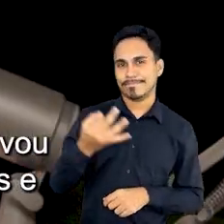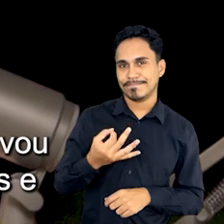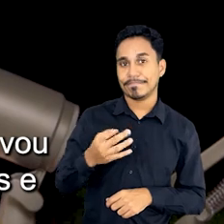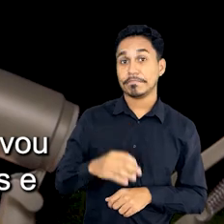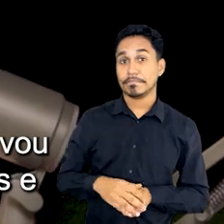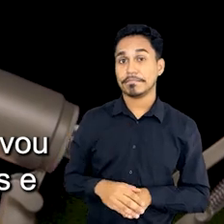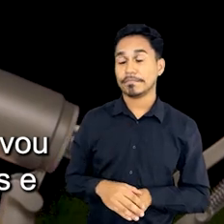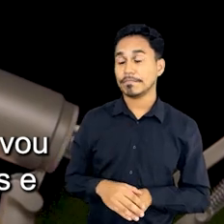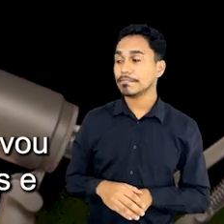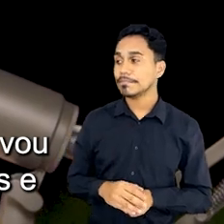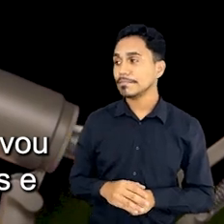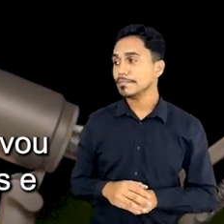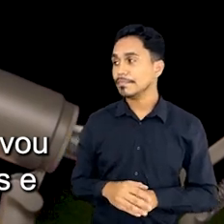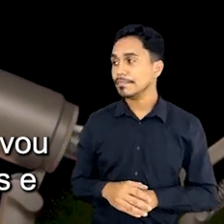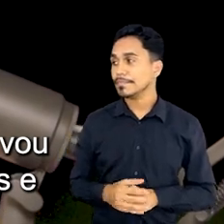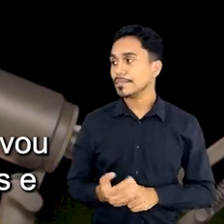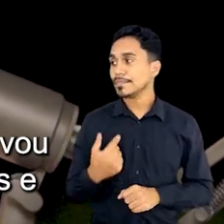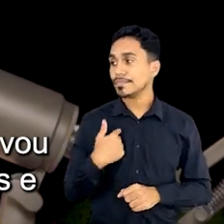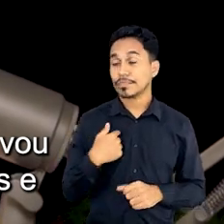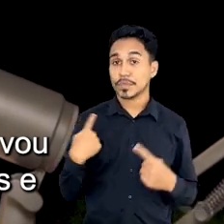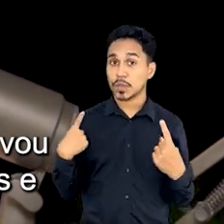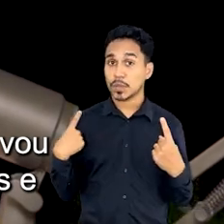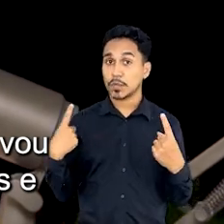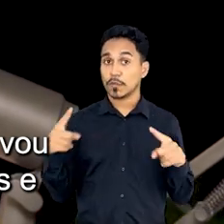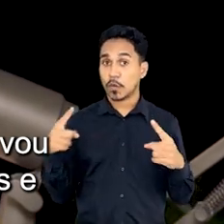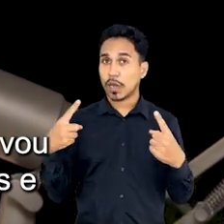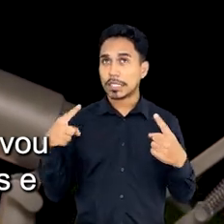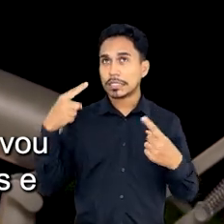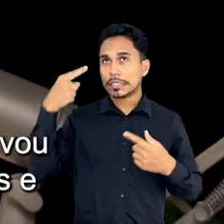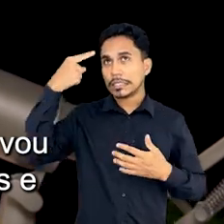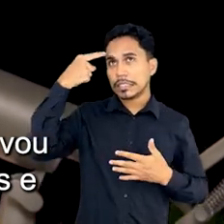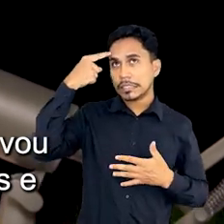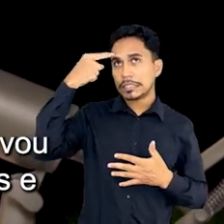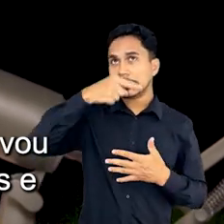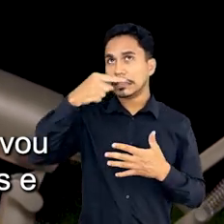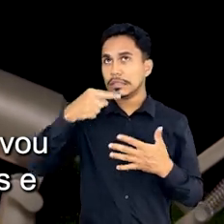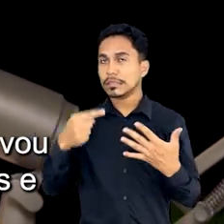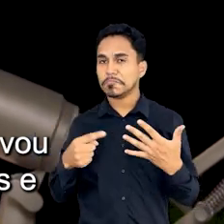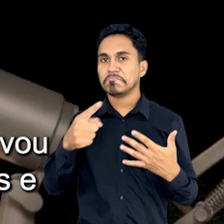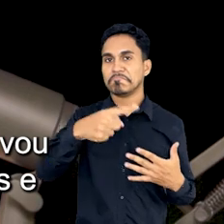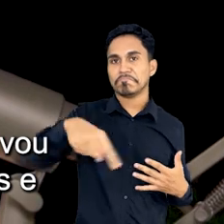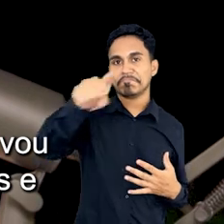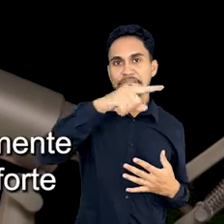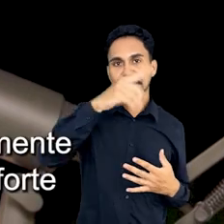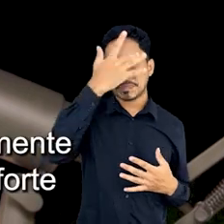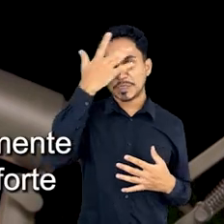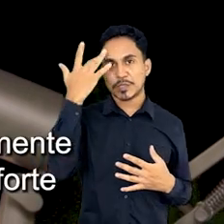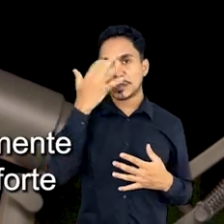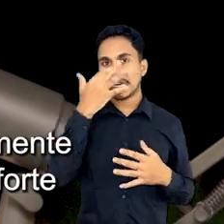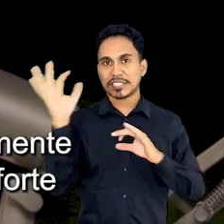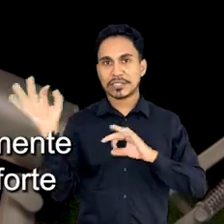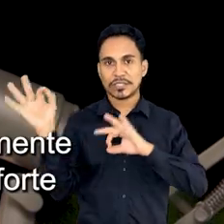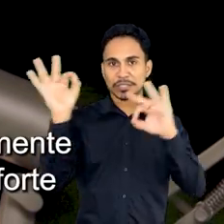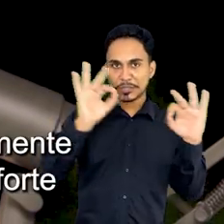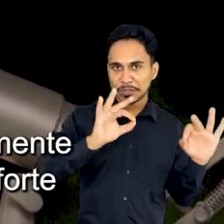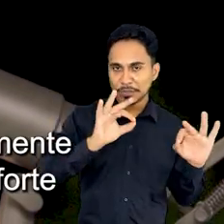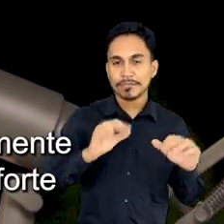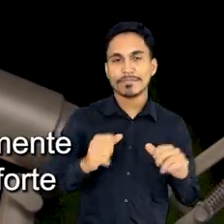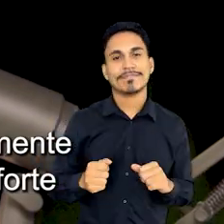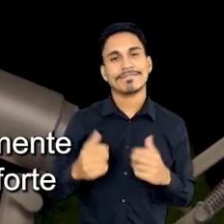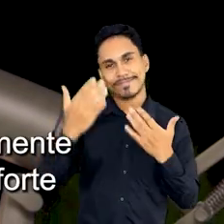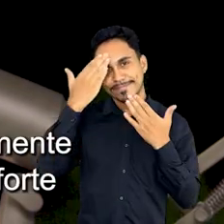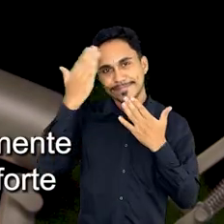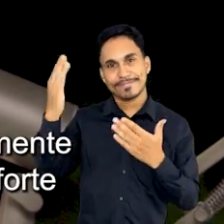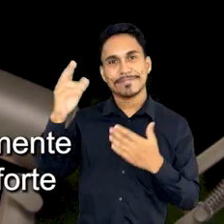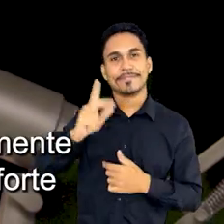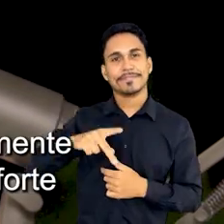Professor eu vou fazer o seguinte eu vou deixar essas provocações ã pros nossos ouvintes e pros nossos espectadores